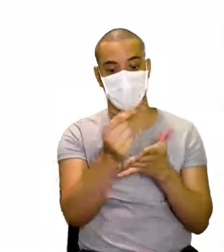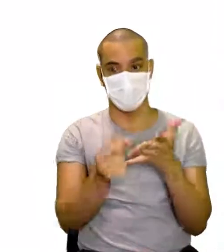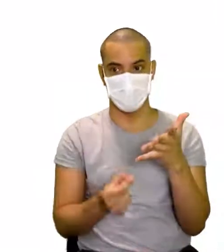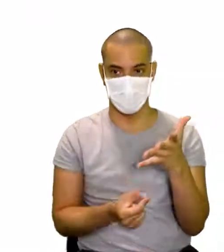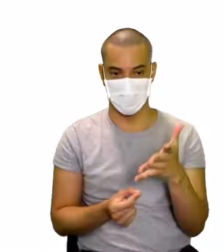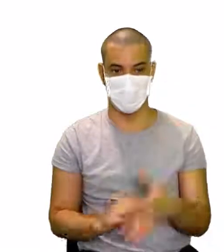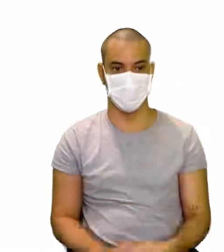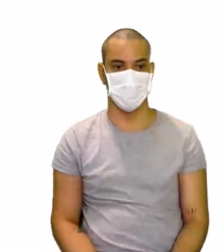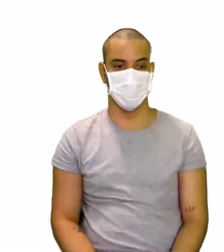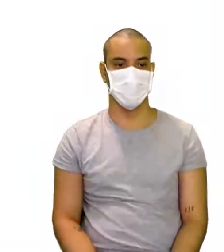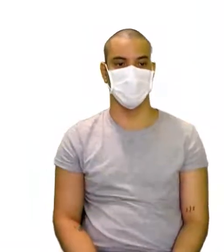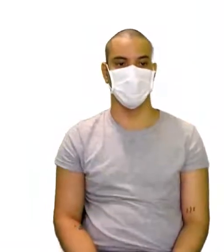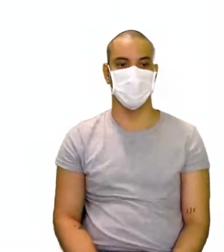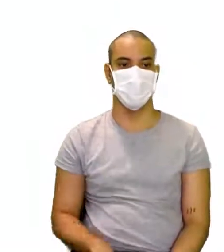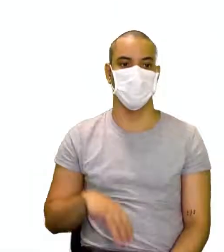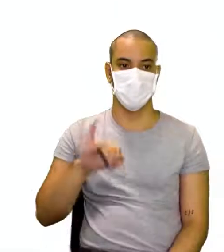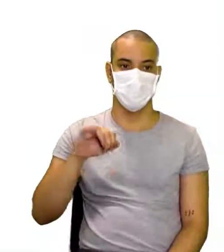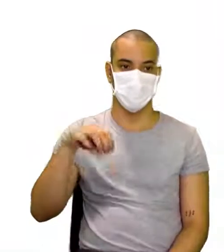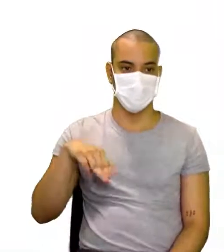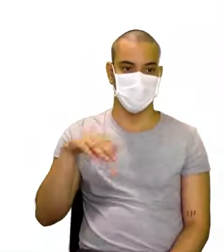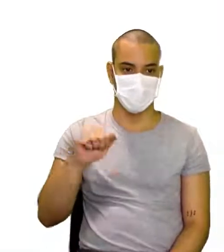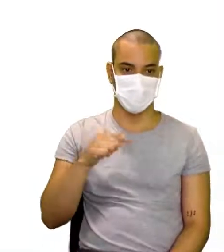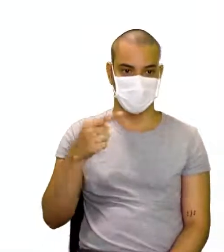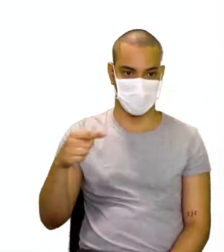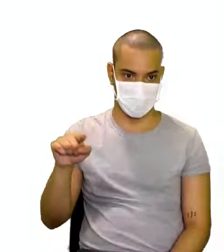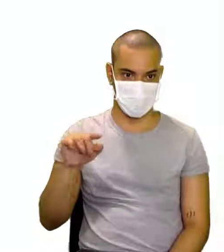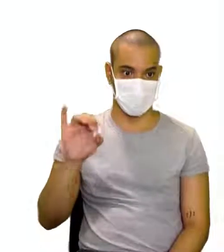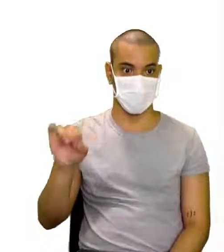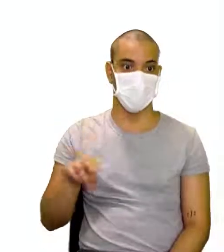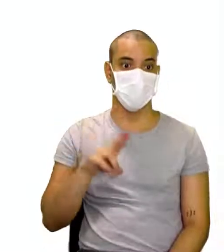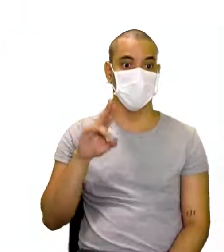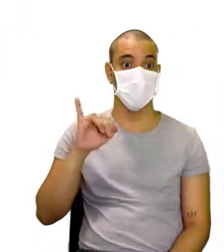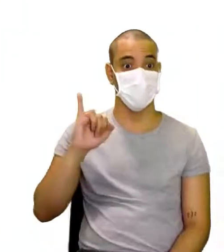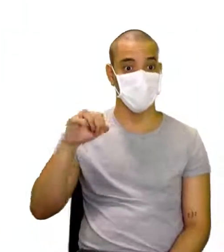ímã. O ímã, ou a gente pode escrever dessa forma aqui